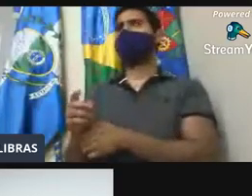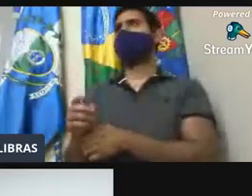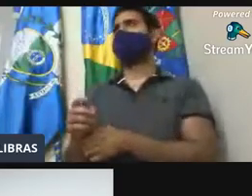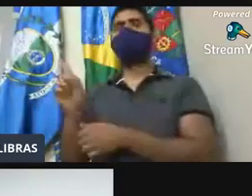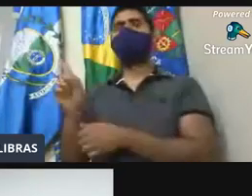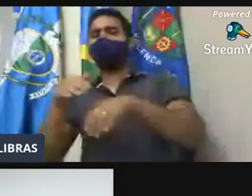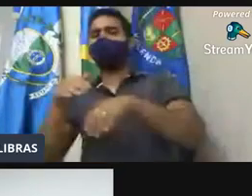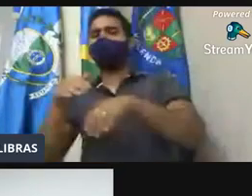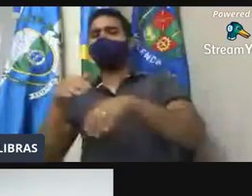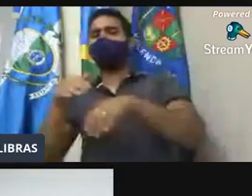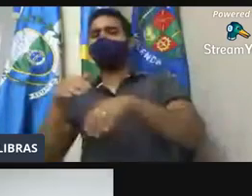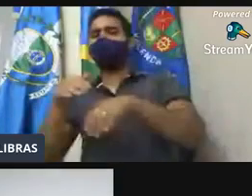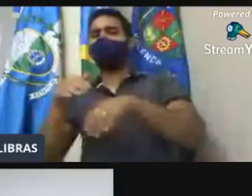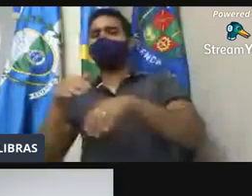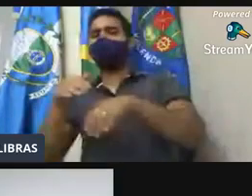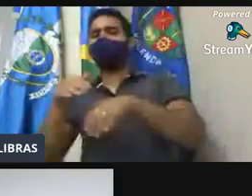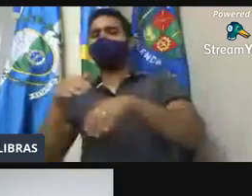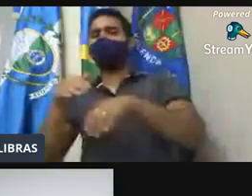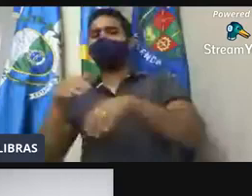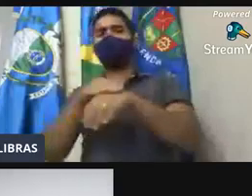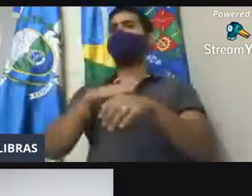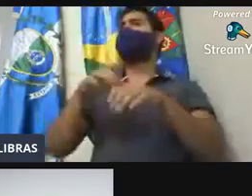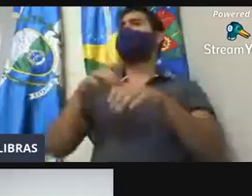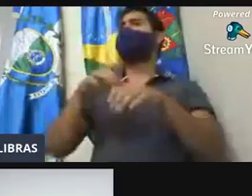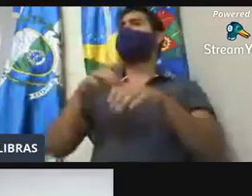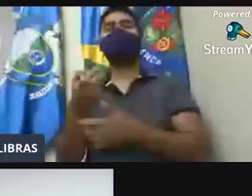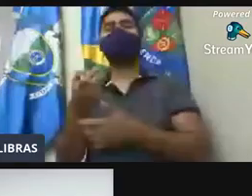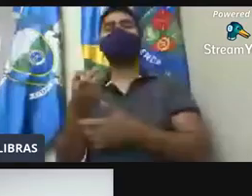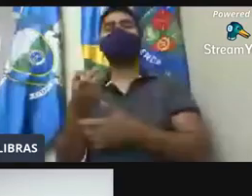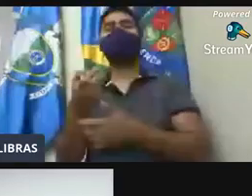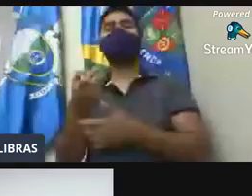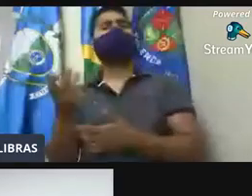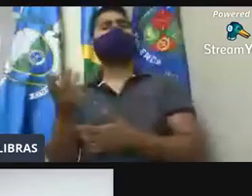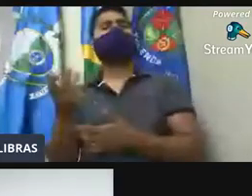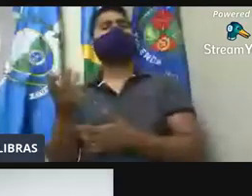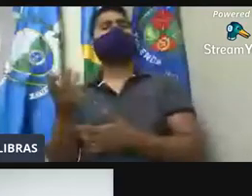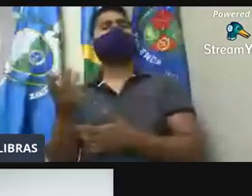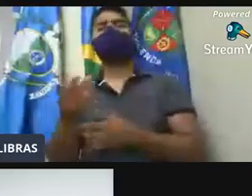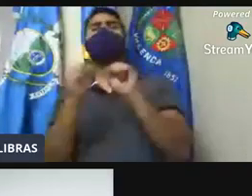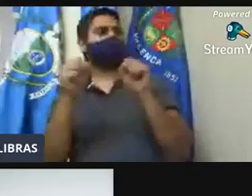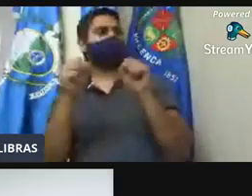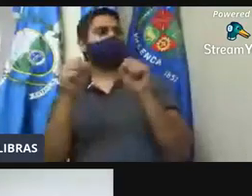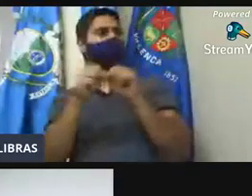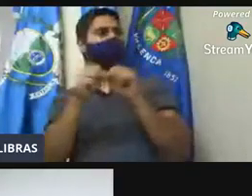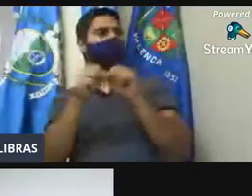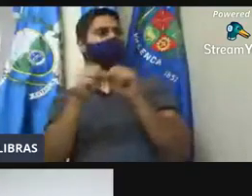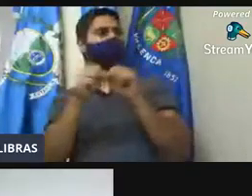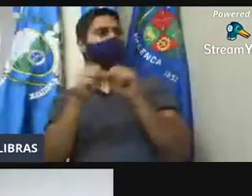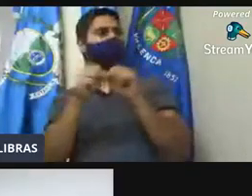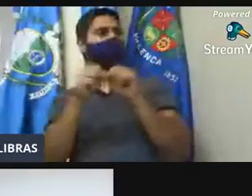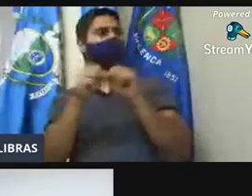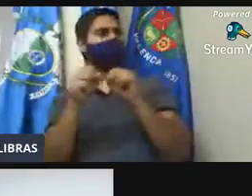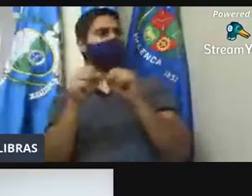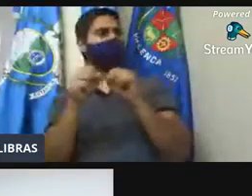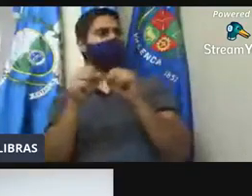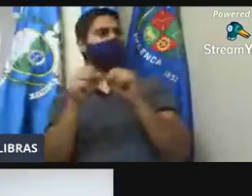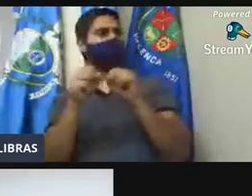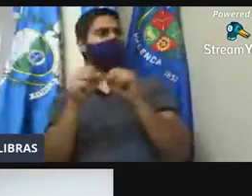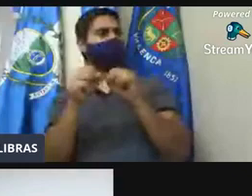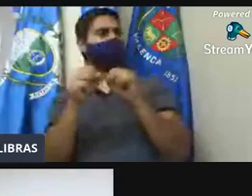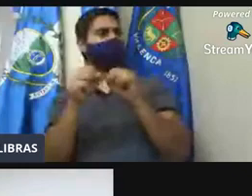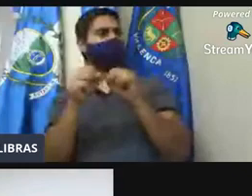como se dá o processo, valores e como é que isso é feito aqui no nosso município. Obrigado. Vereador, é